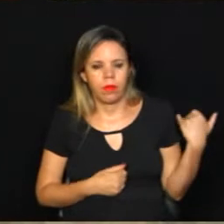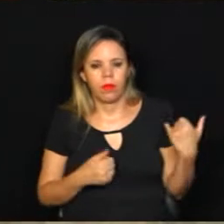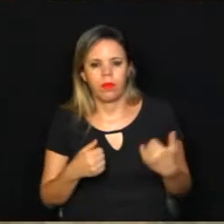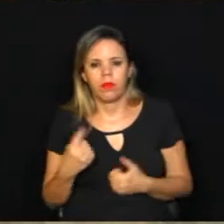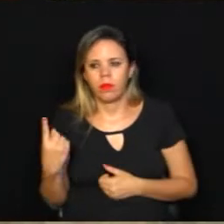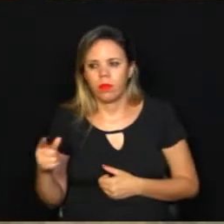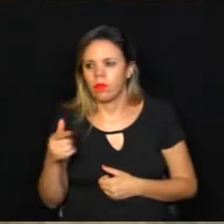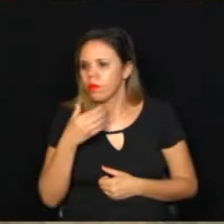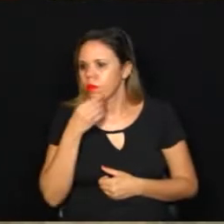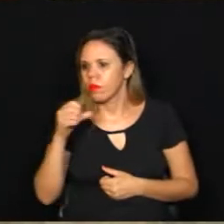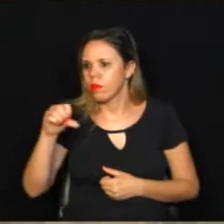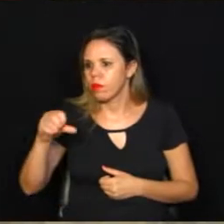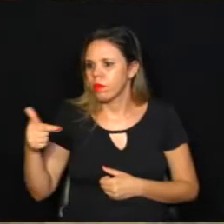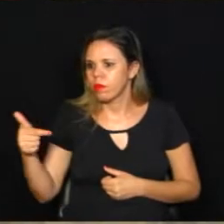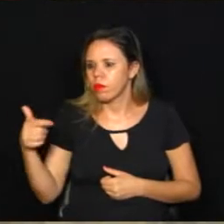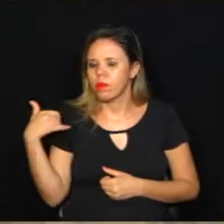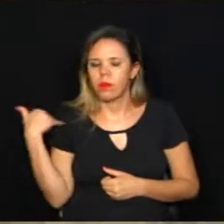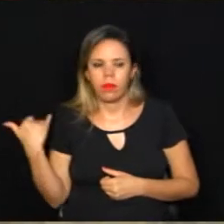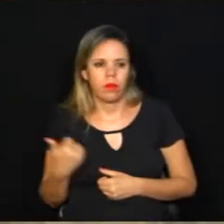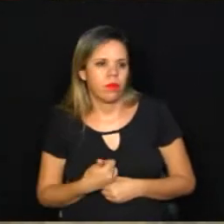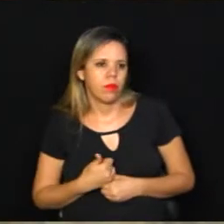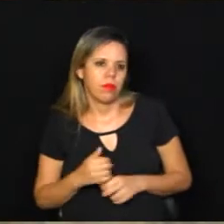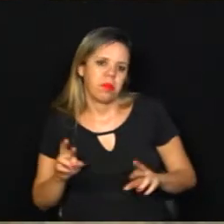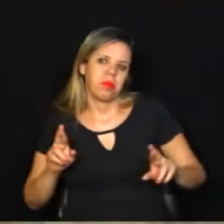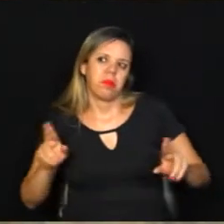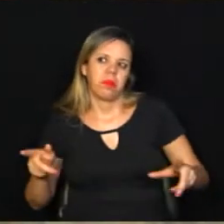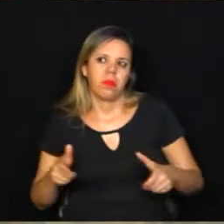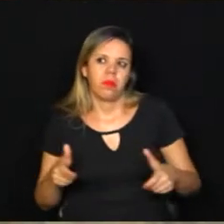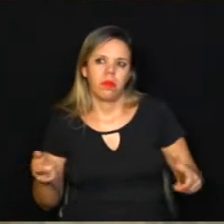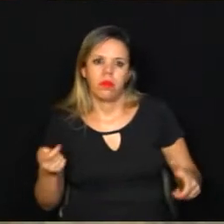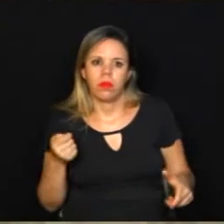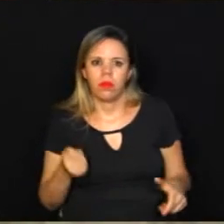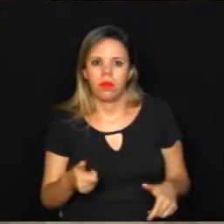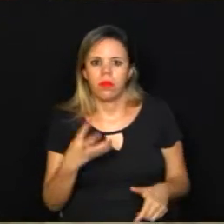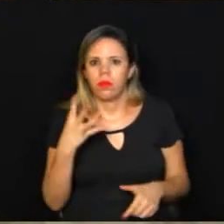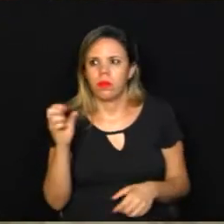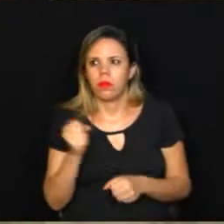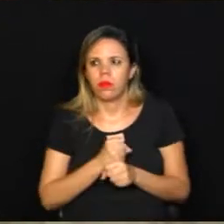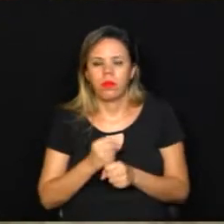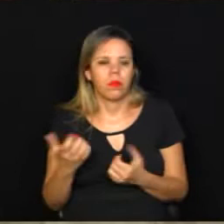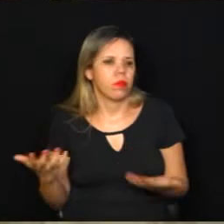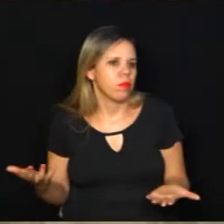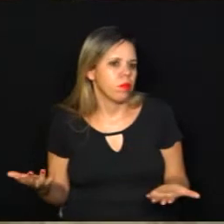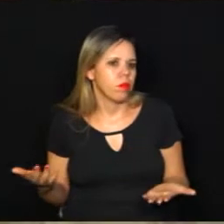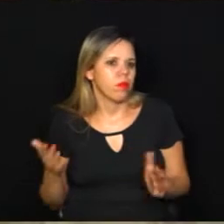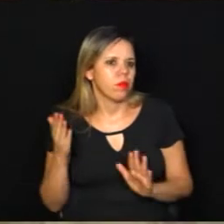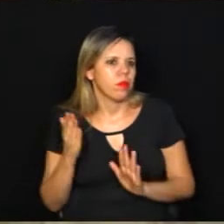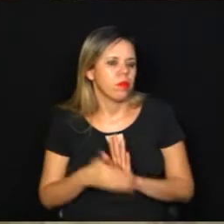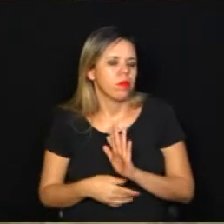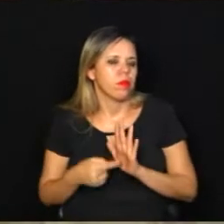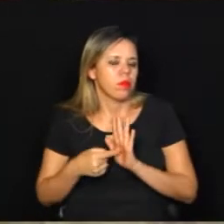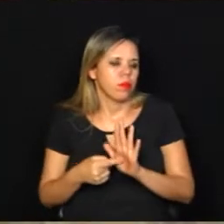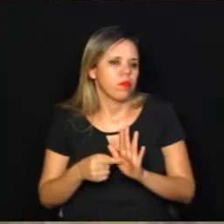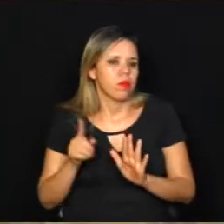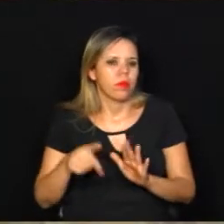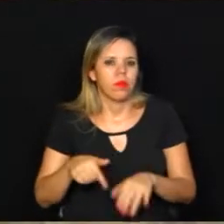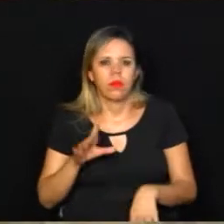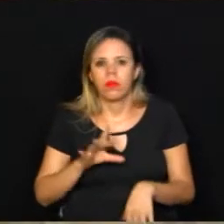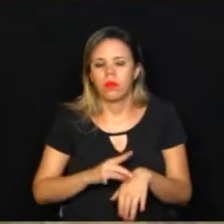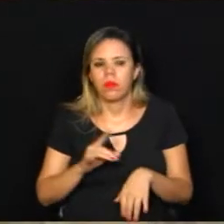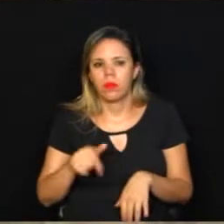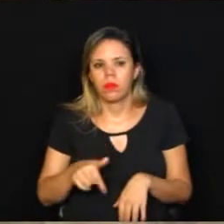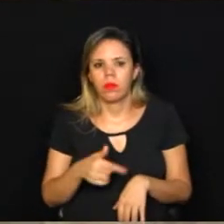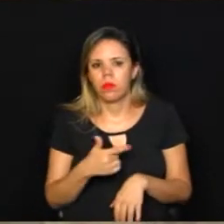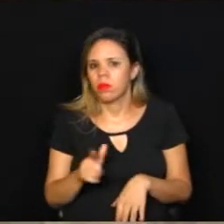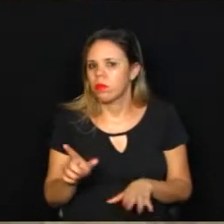um outro de 92 anos, uma diferença de quase 40 anos. provando e mostrando que essa doença ela